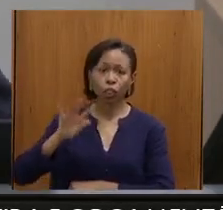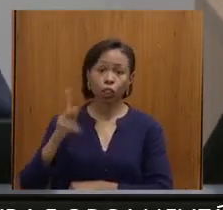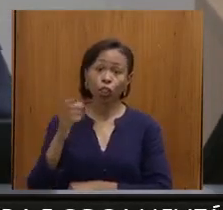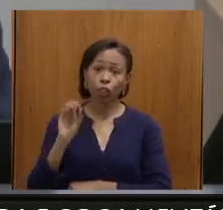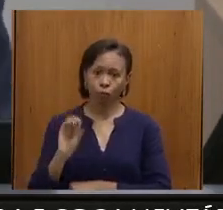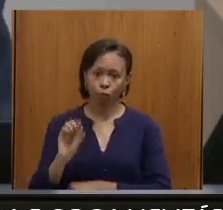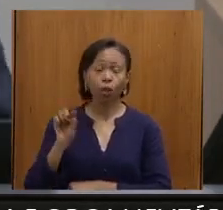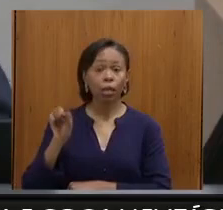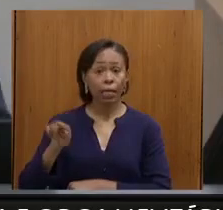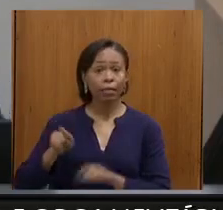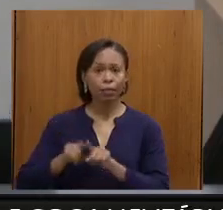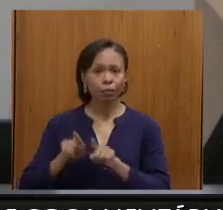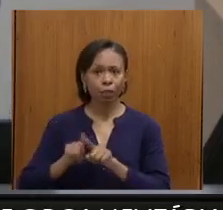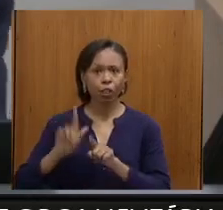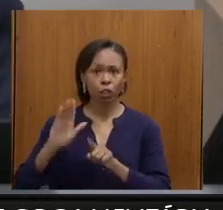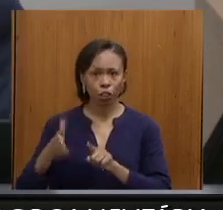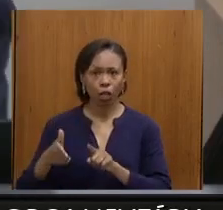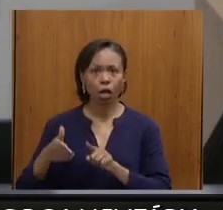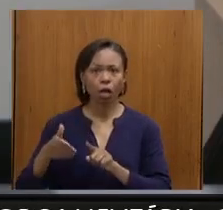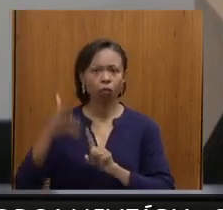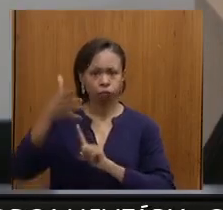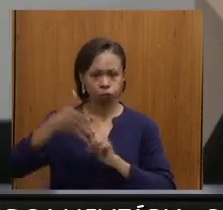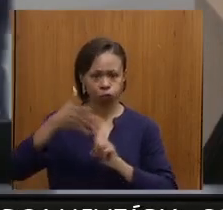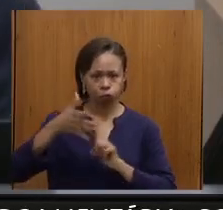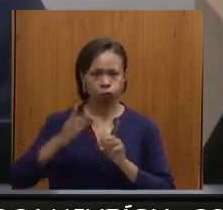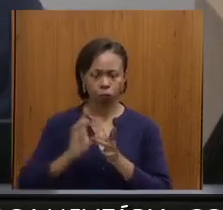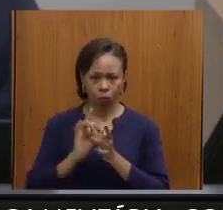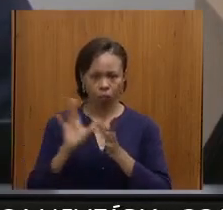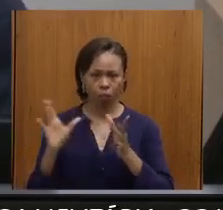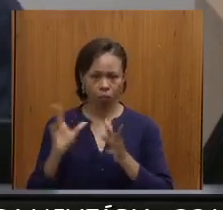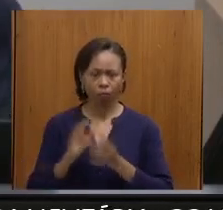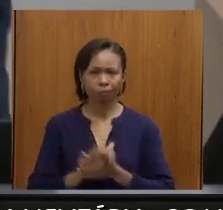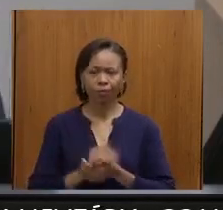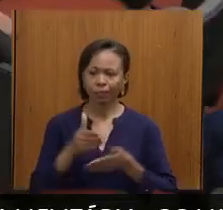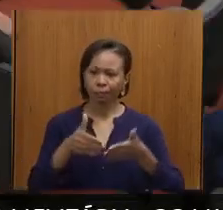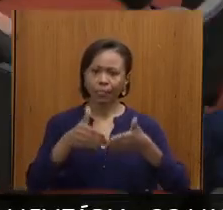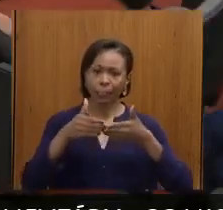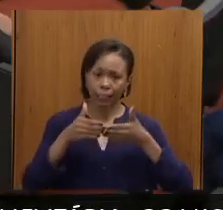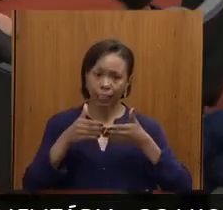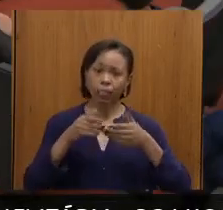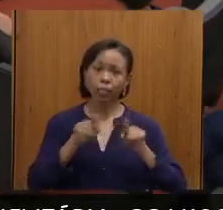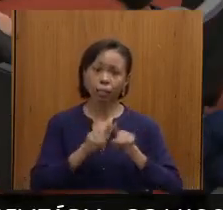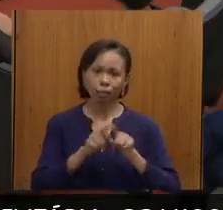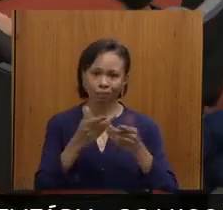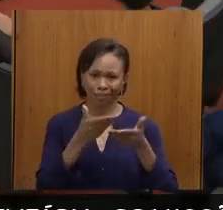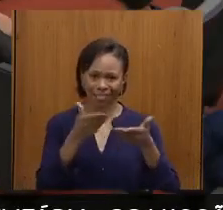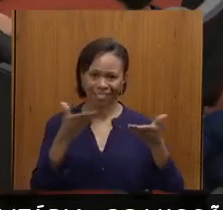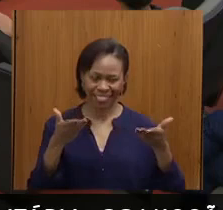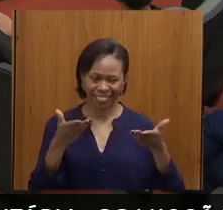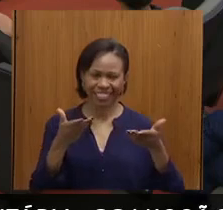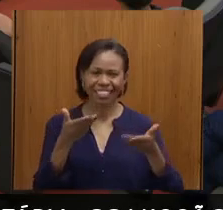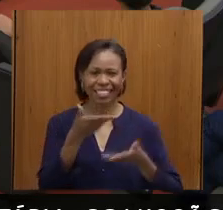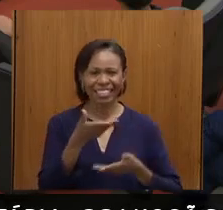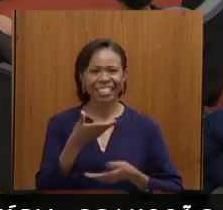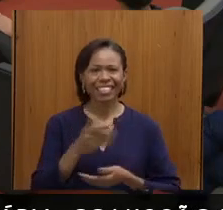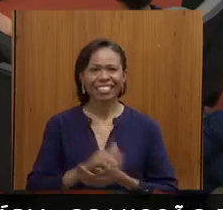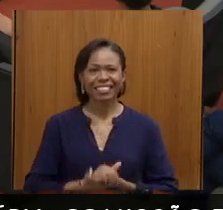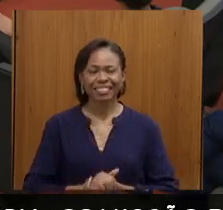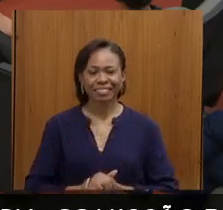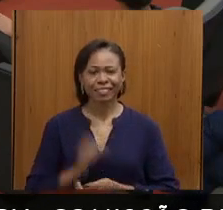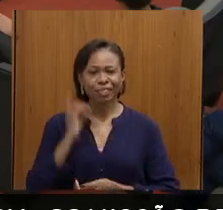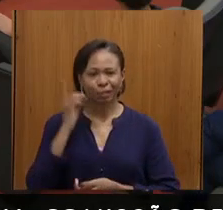também já está inscrito para fazer os seus questionamentos. Pedindo licença também. Obrigado, deputado. Virgílio,